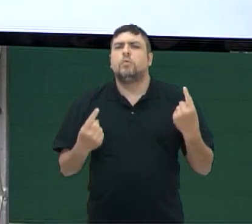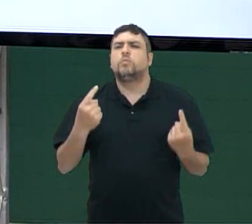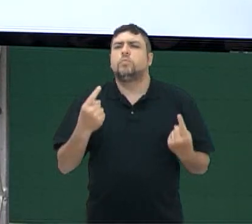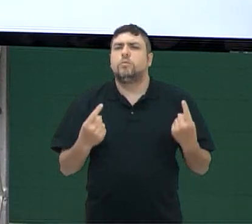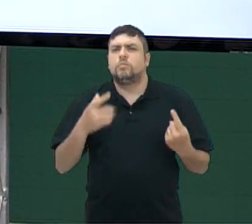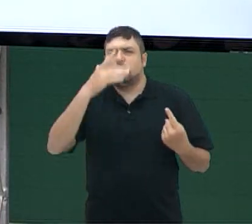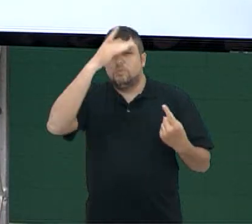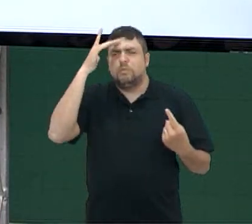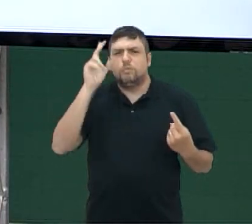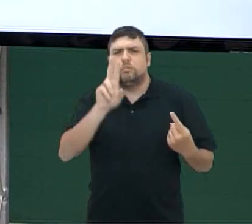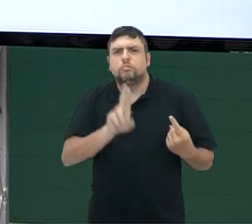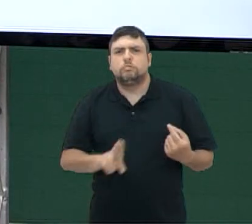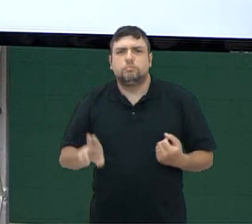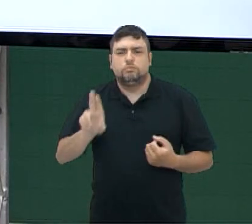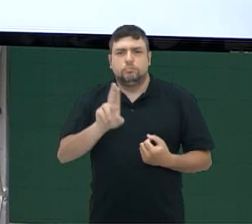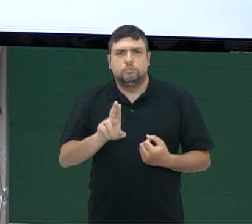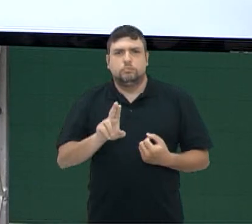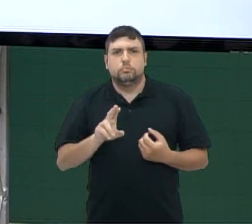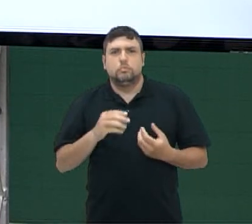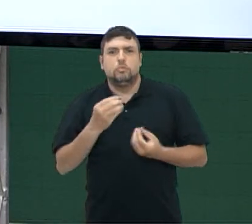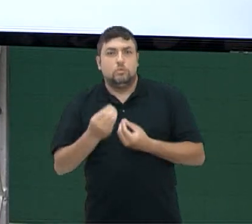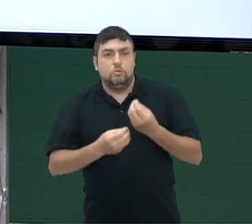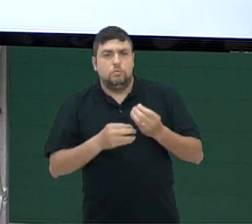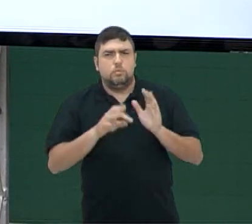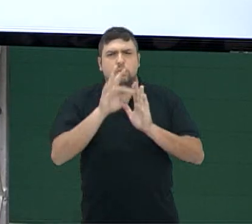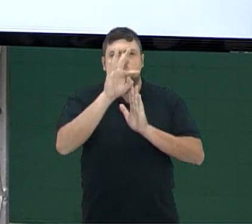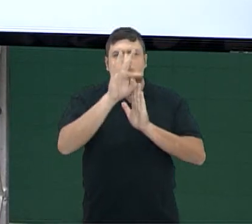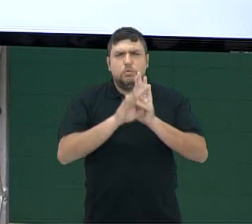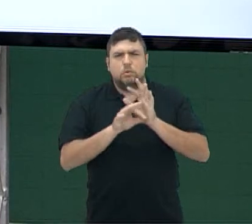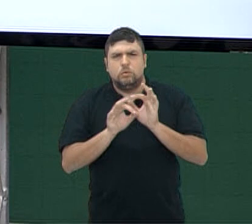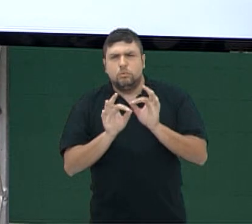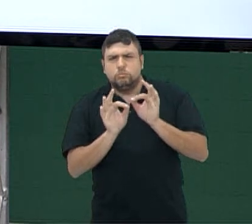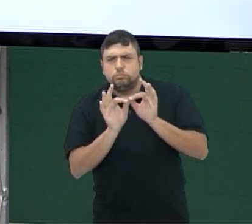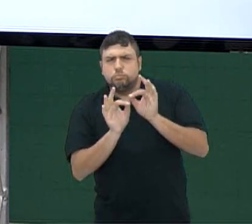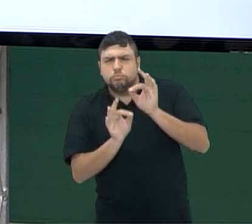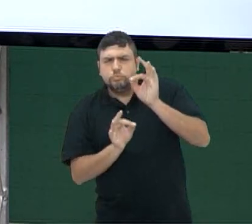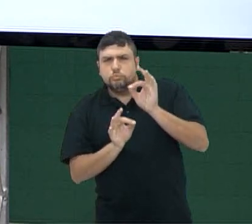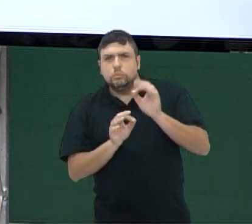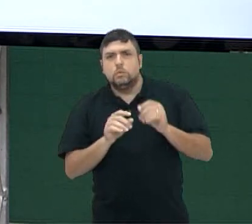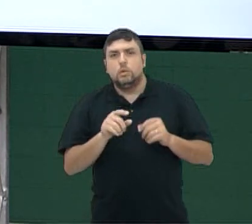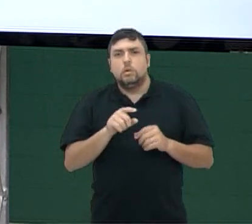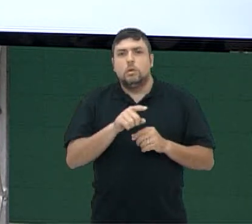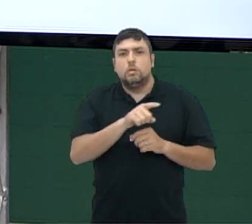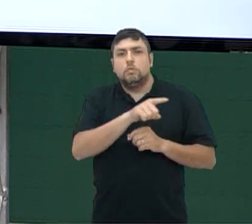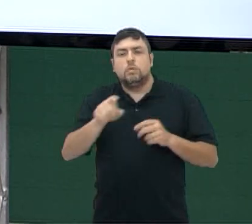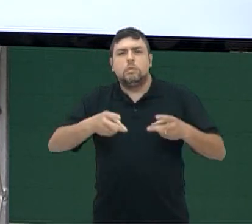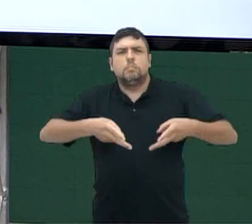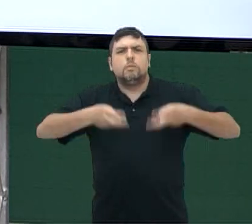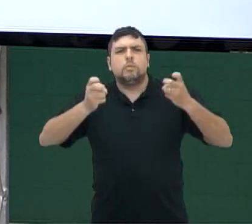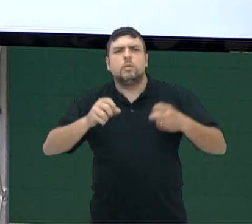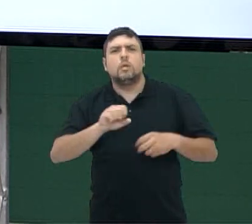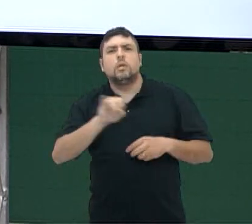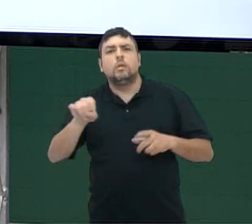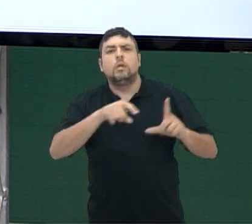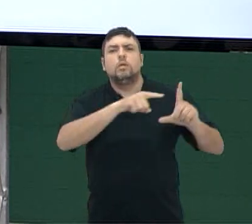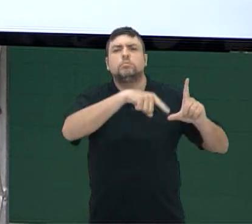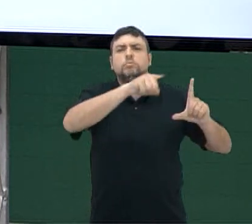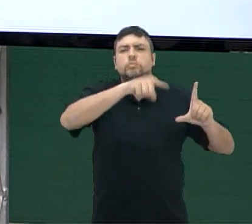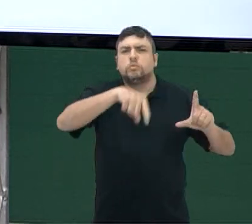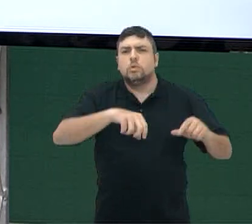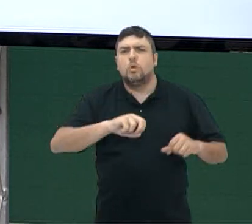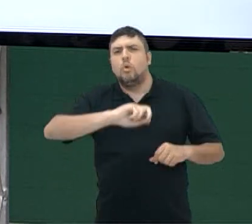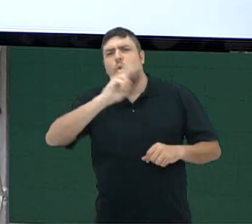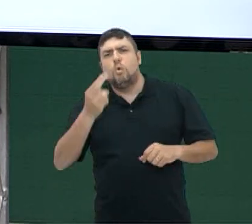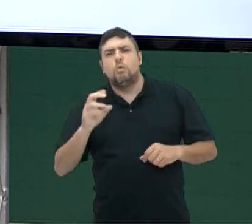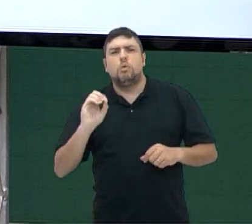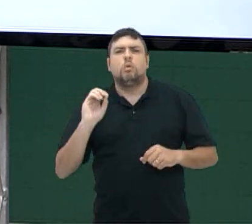naquele fragmento de texto, né? Eu trago um texto curto, você percebe ali se foi usado o argumento estatístico, causa,